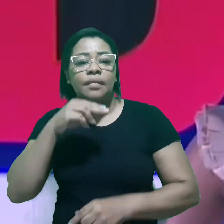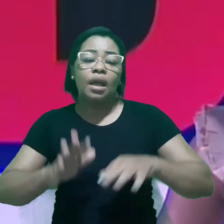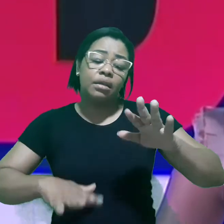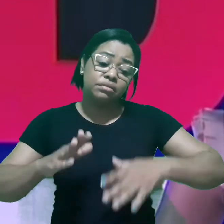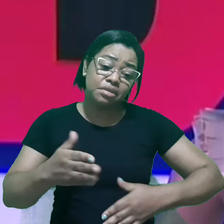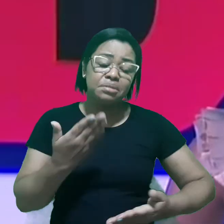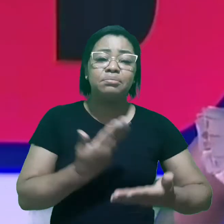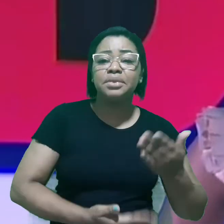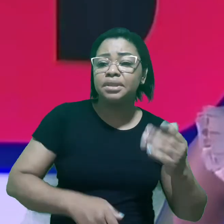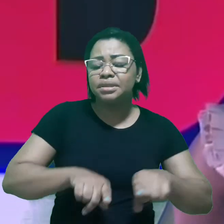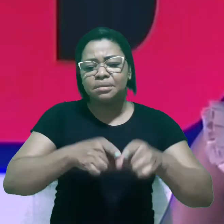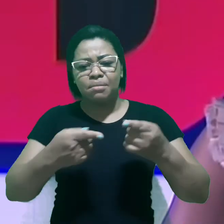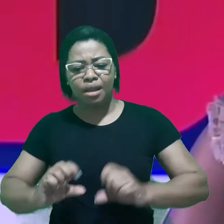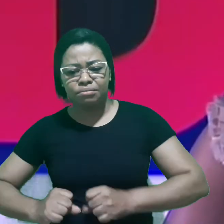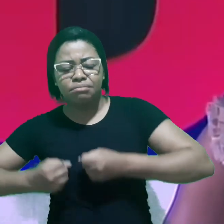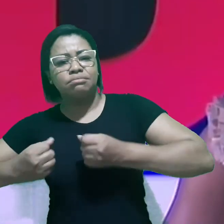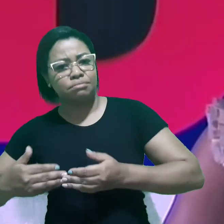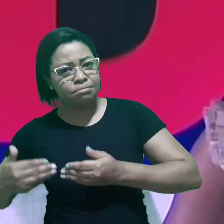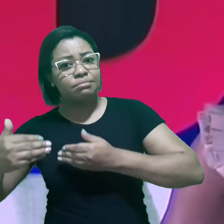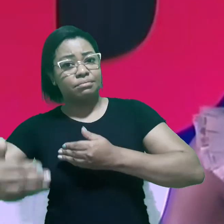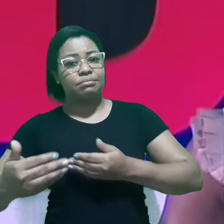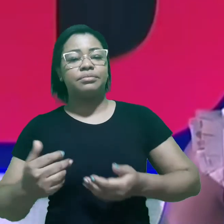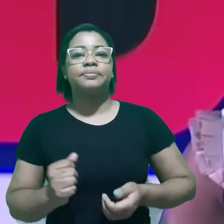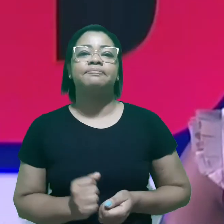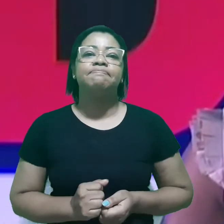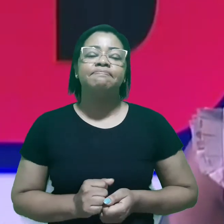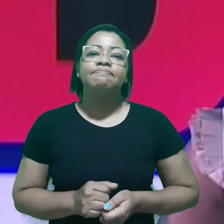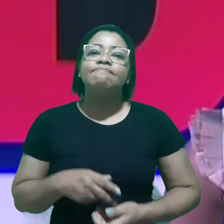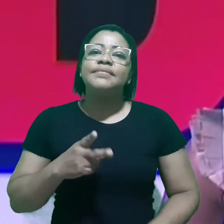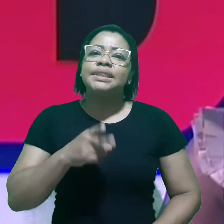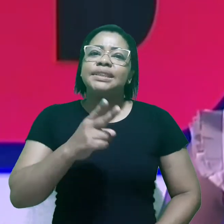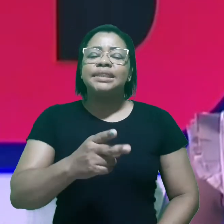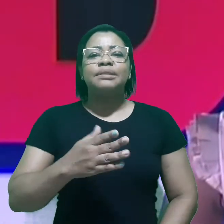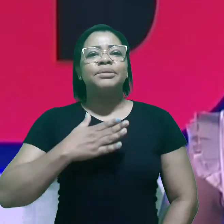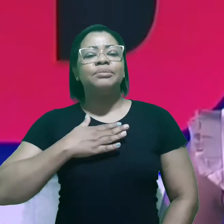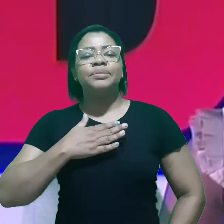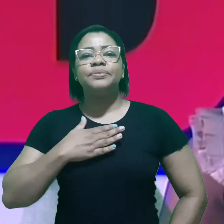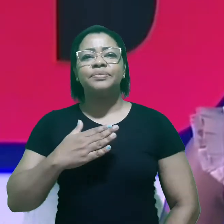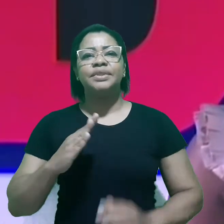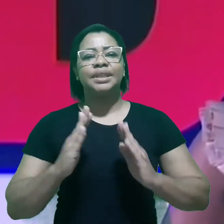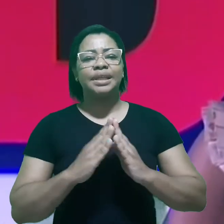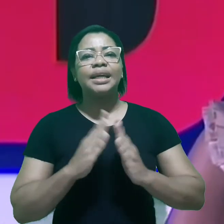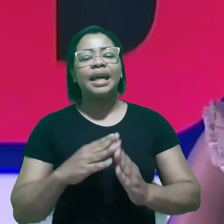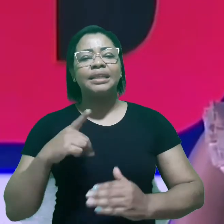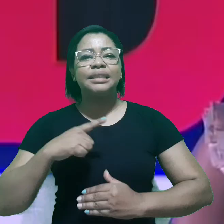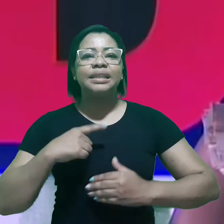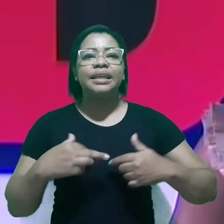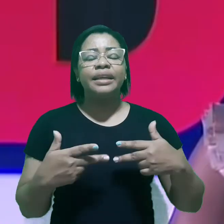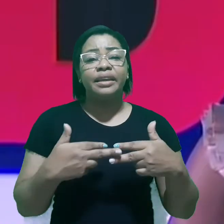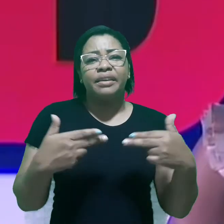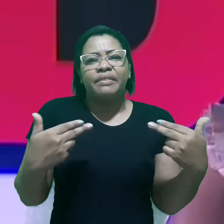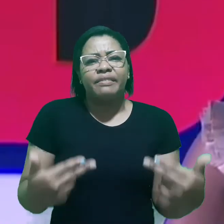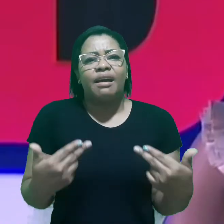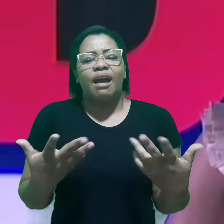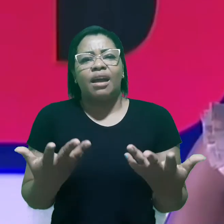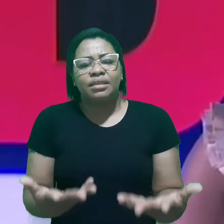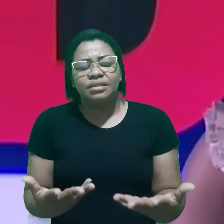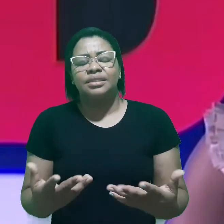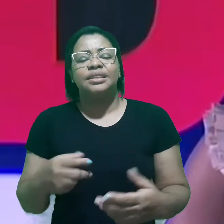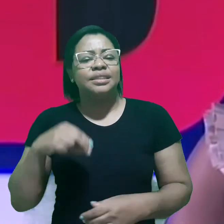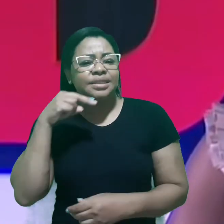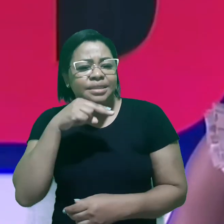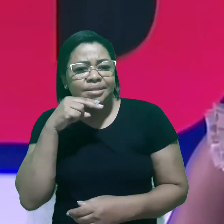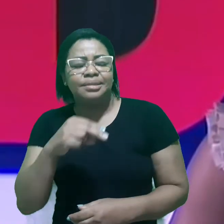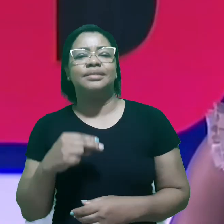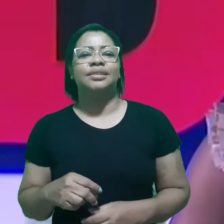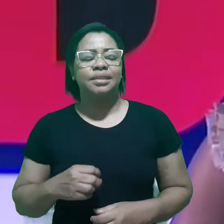sou confrontada com as fontes comuns de irritação da maioria dos nigerianos. Nossa infraestrutura fracassada, nosso governo falho. Mas